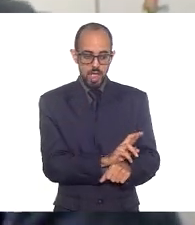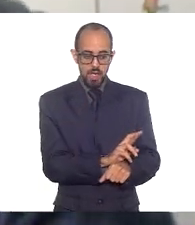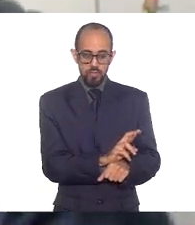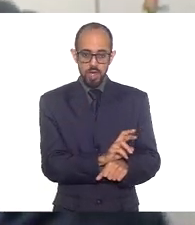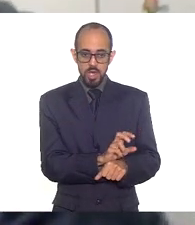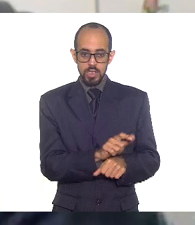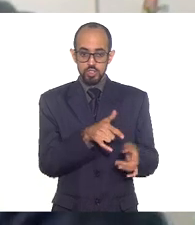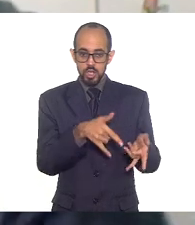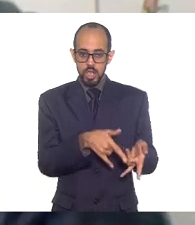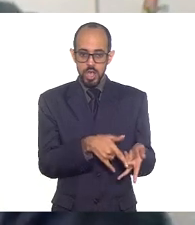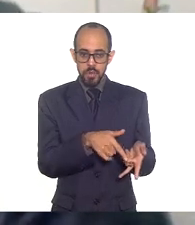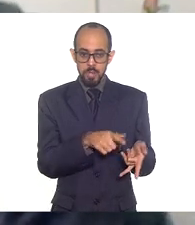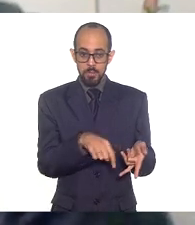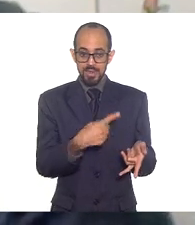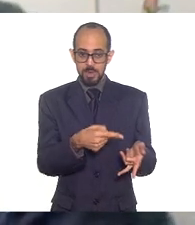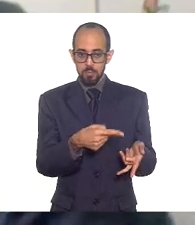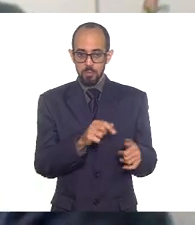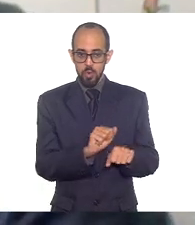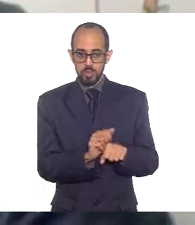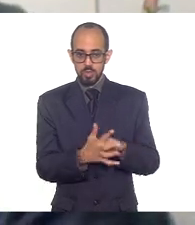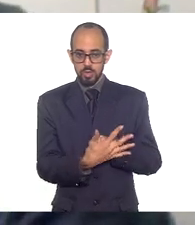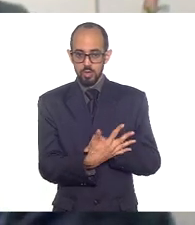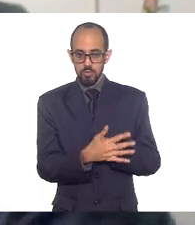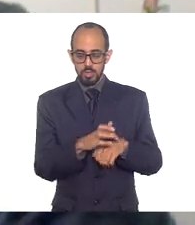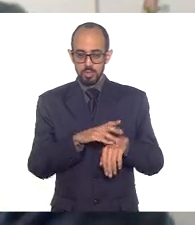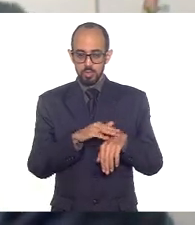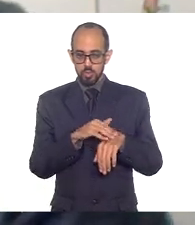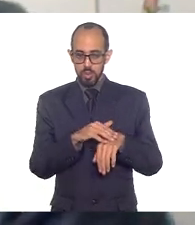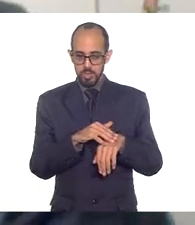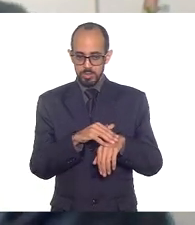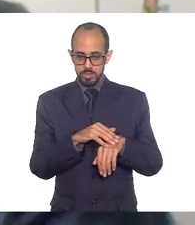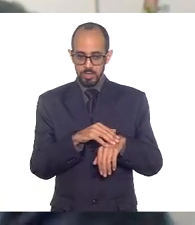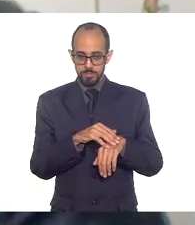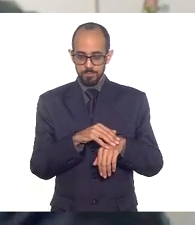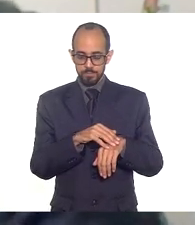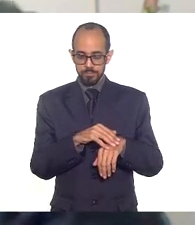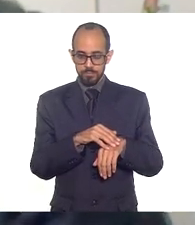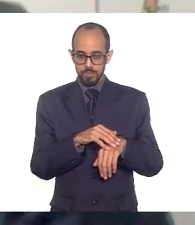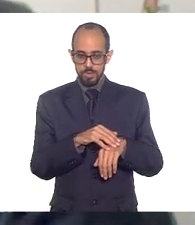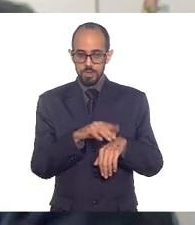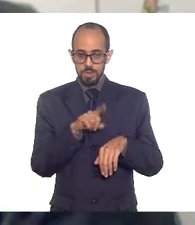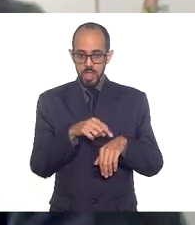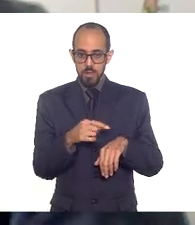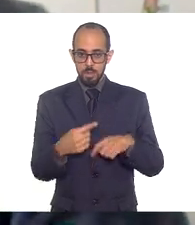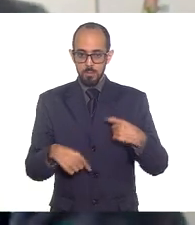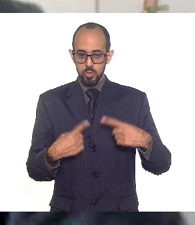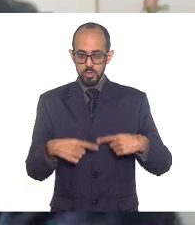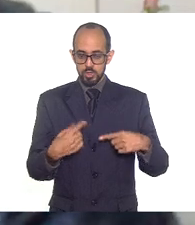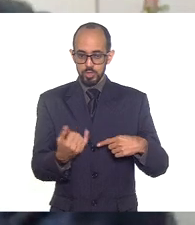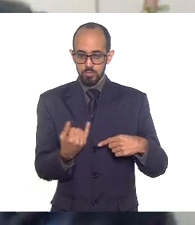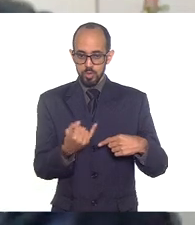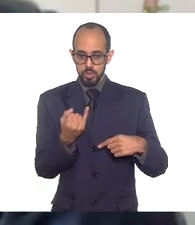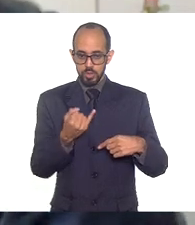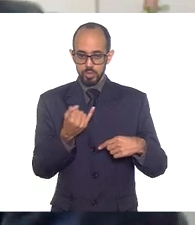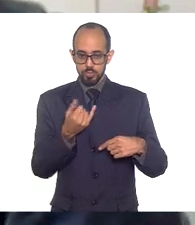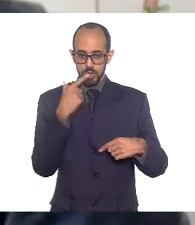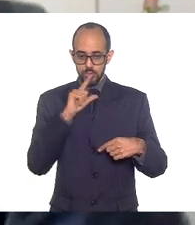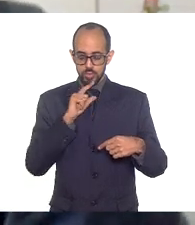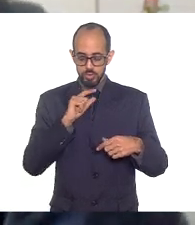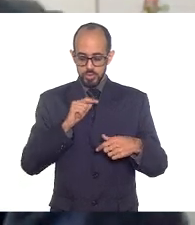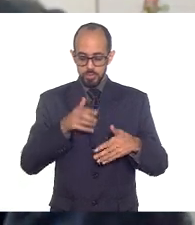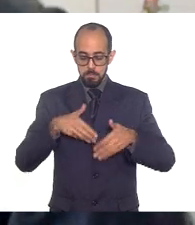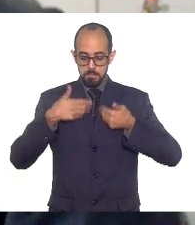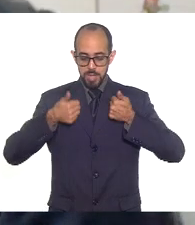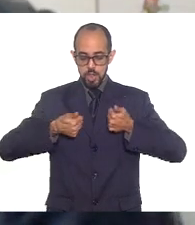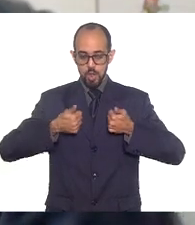vídeo e considera que essa política se transformou em parte fundamental do processo de recuperação dos seus